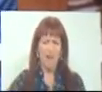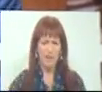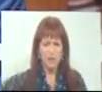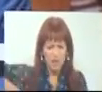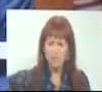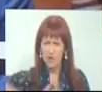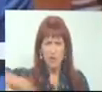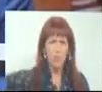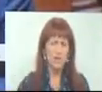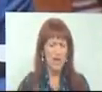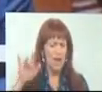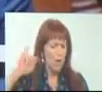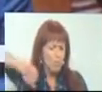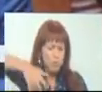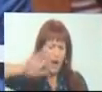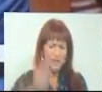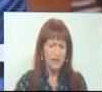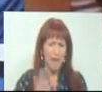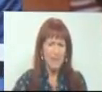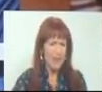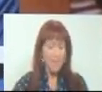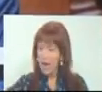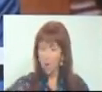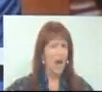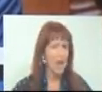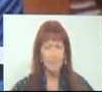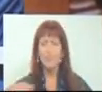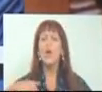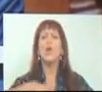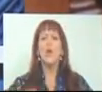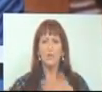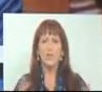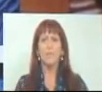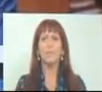É tempo de tapar o buraco. É isso que estamos a fazer.